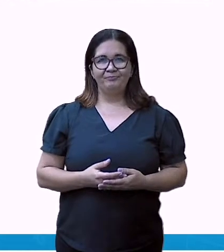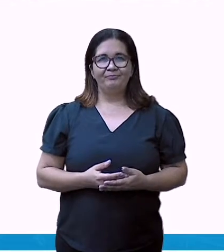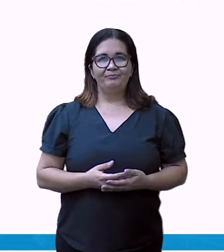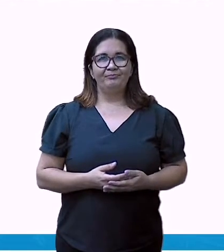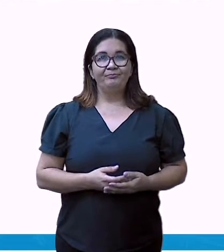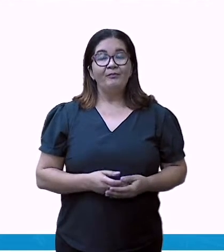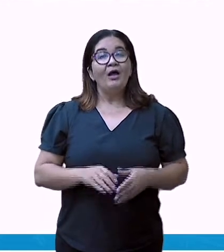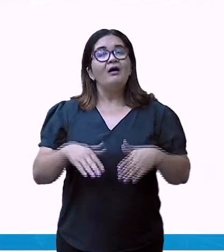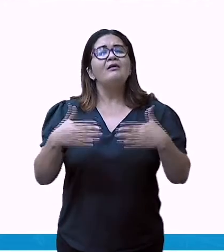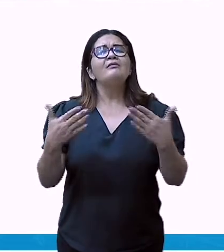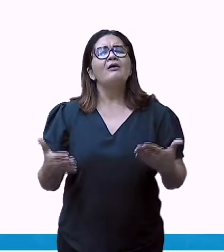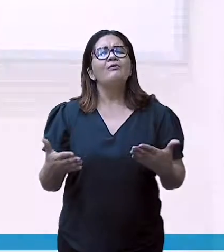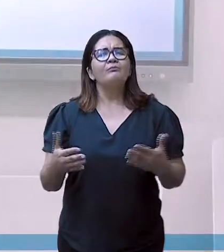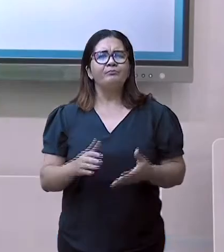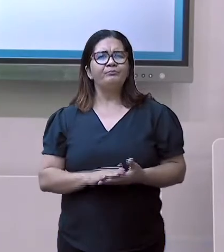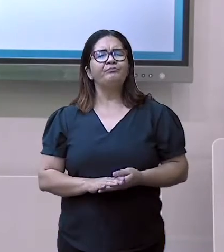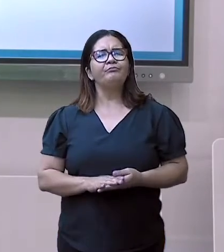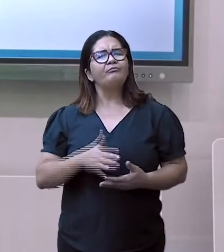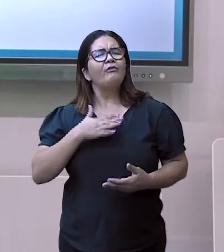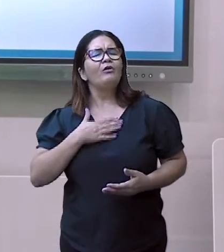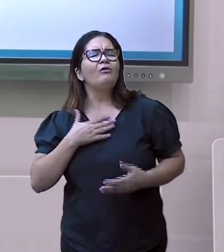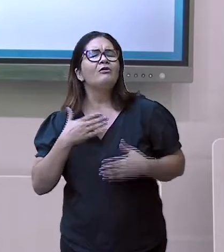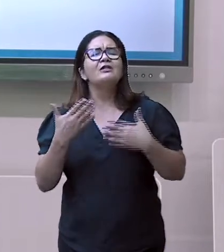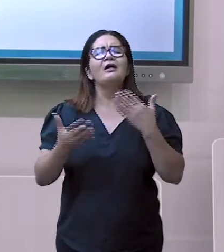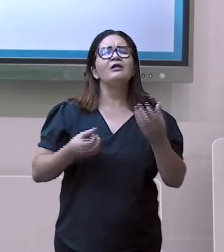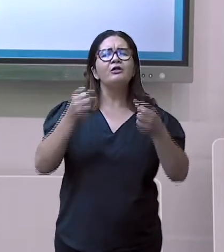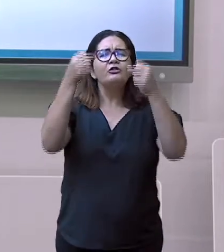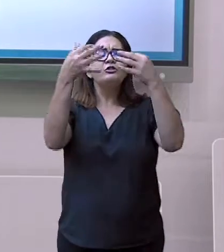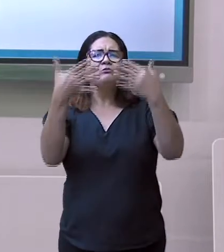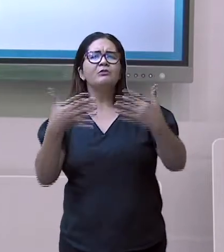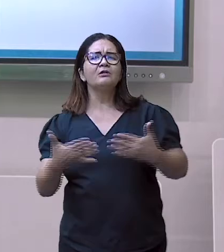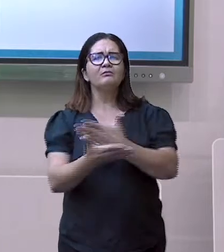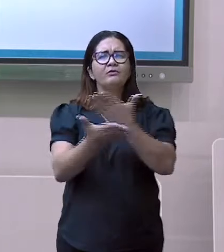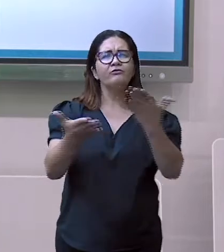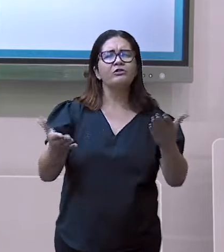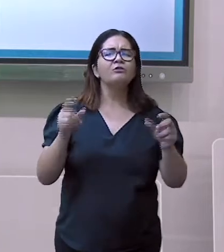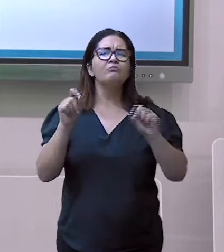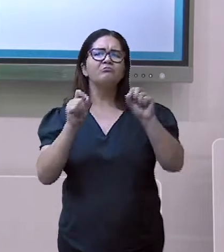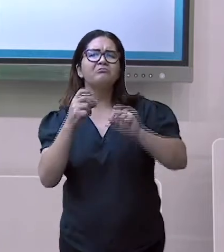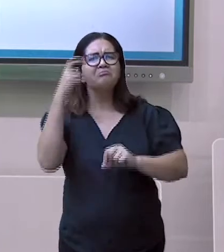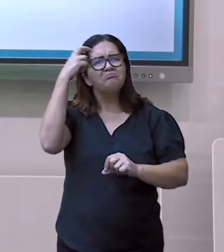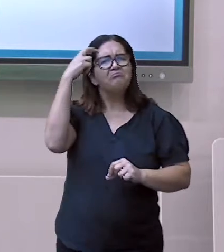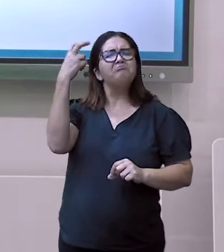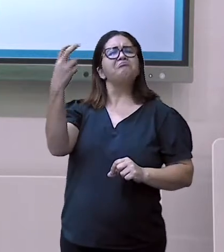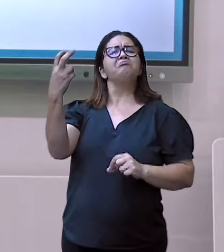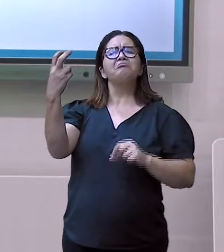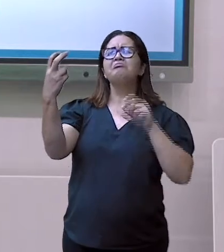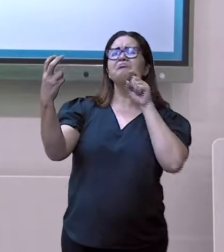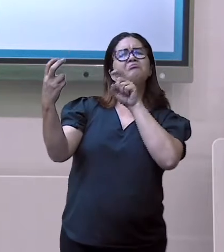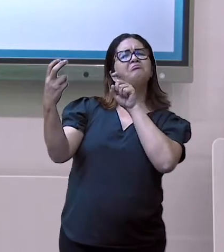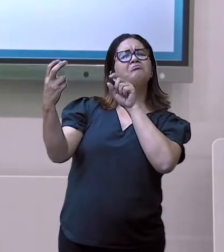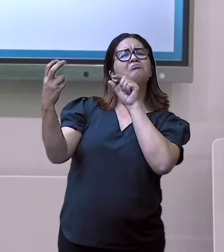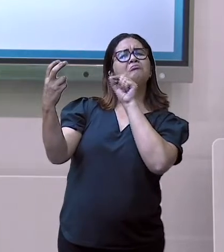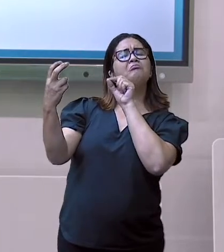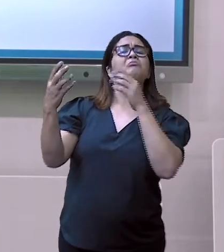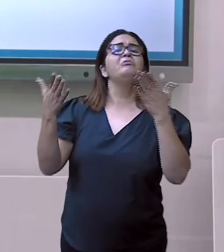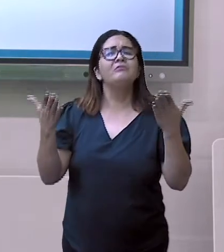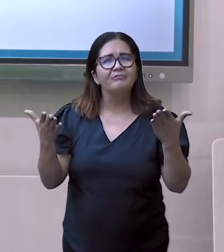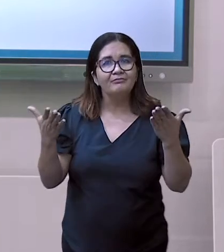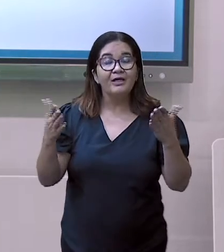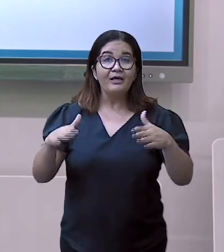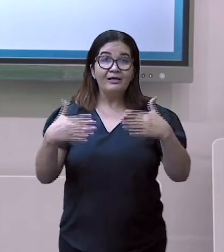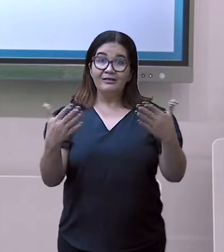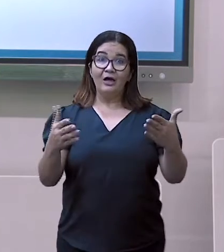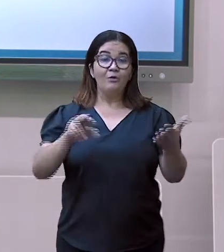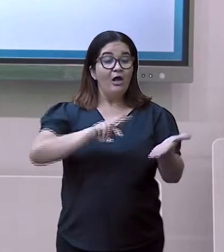começar? Eu gostaria de começar esclarecendo o que é cultura. Cultura nada mais é